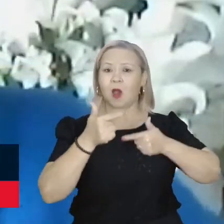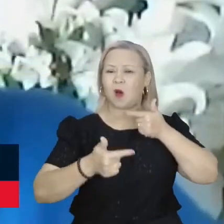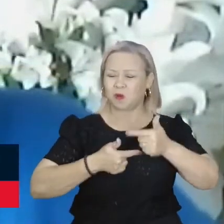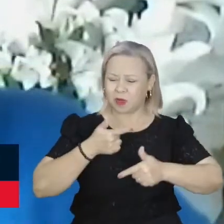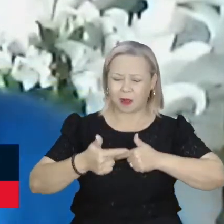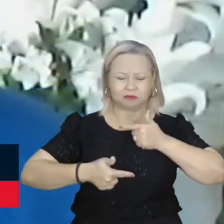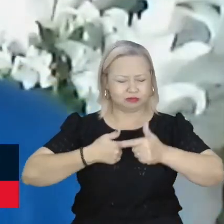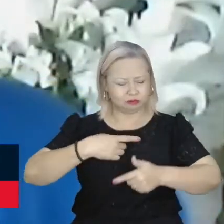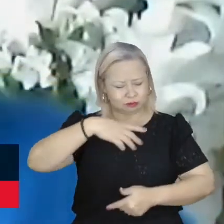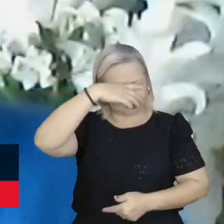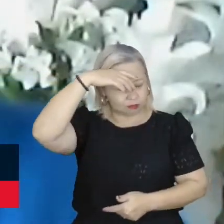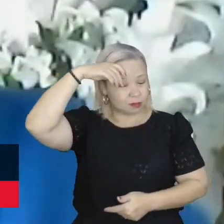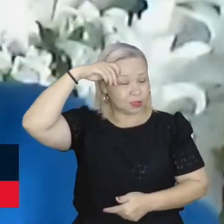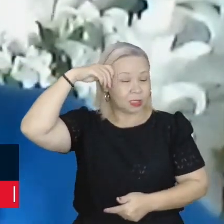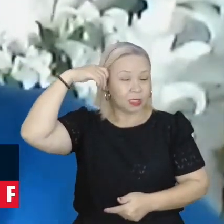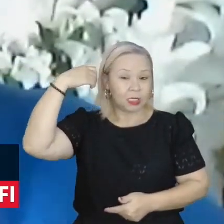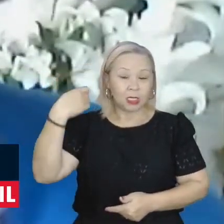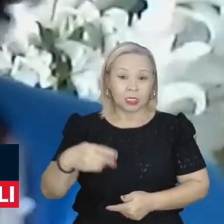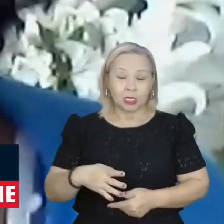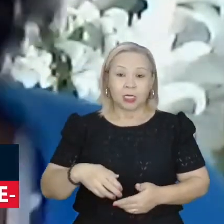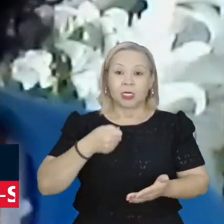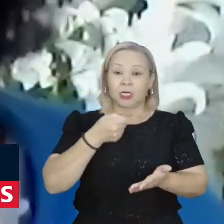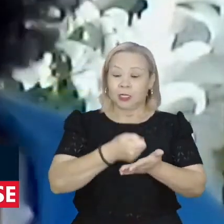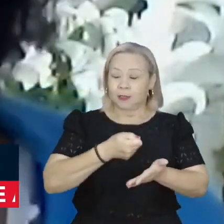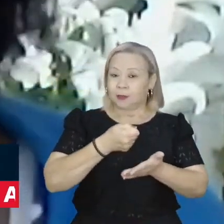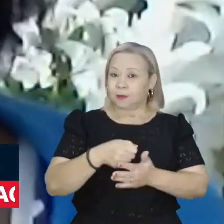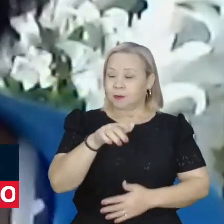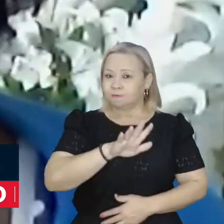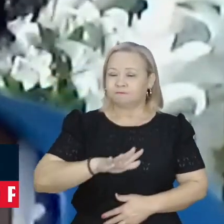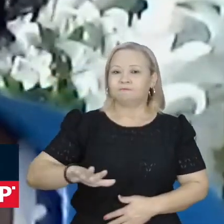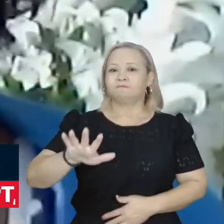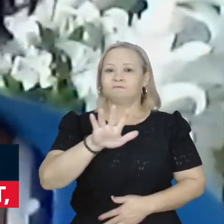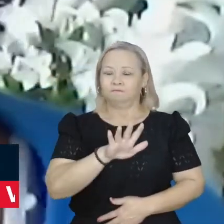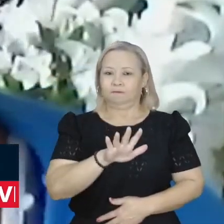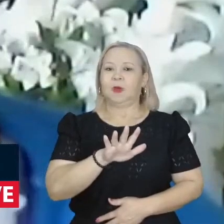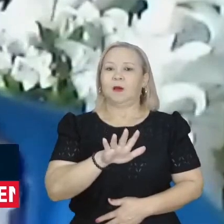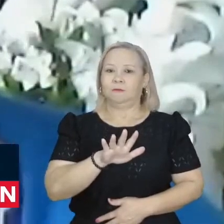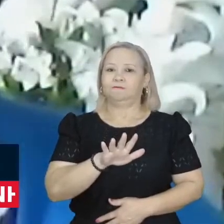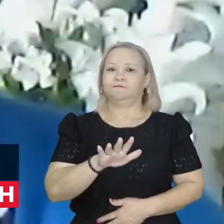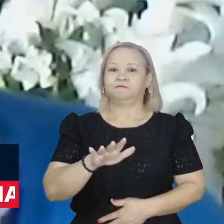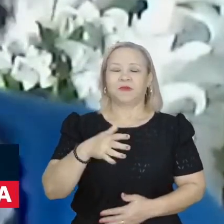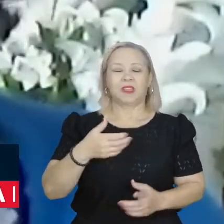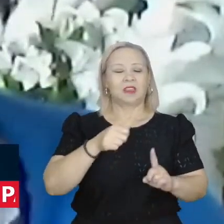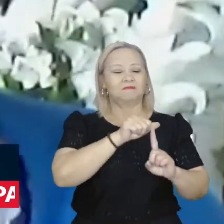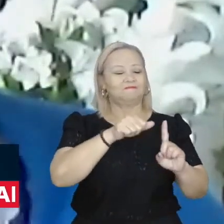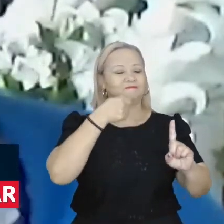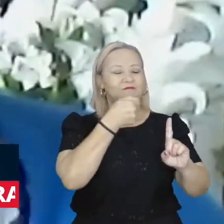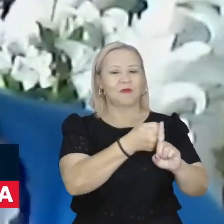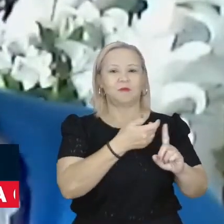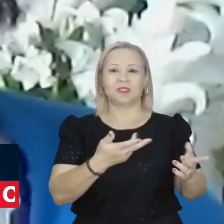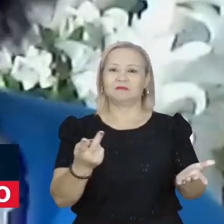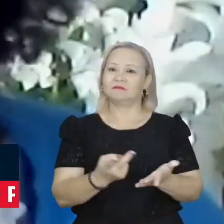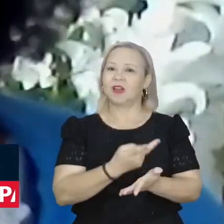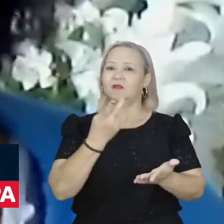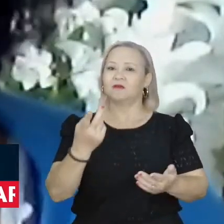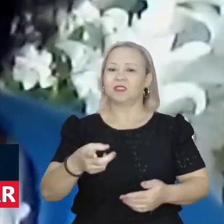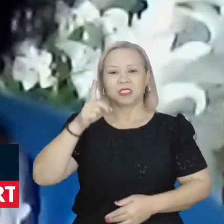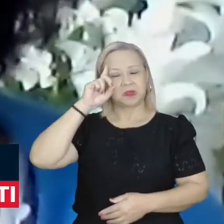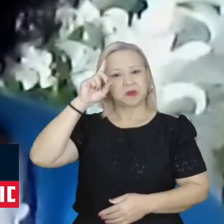Uma das coisas também que é muito associado essas mulheres negras é a questão da